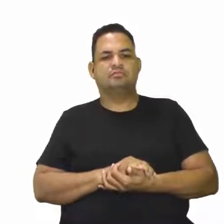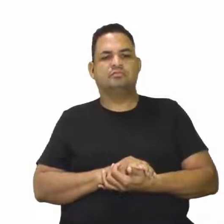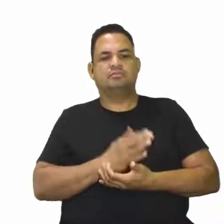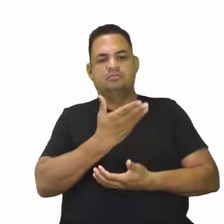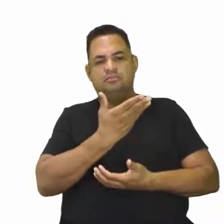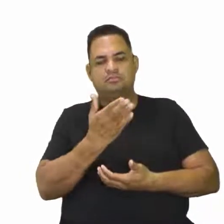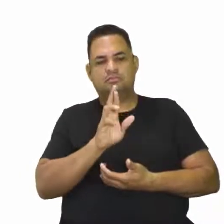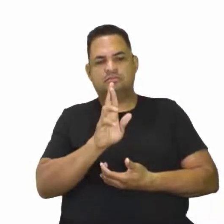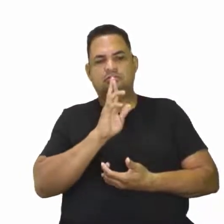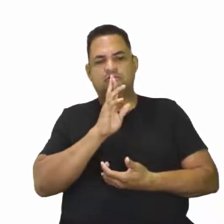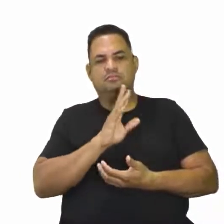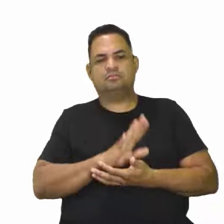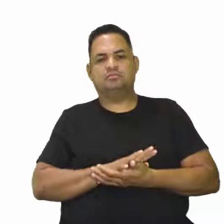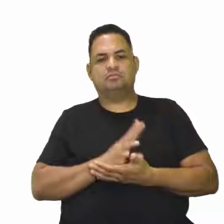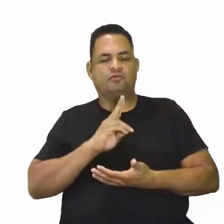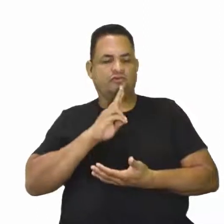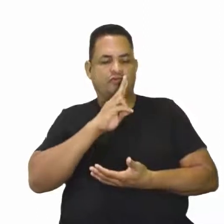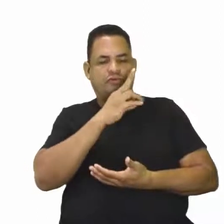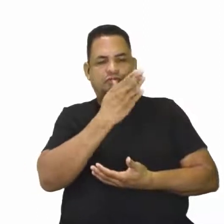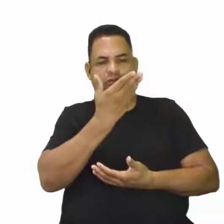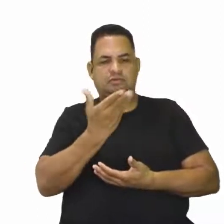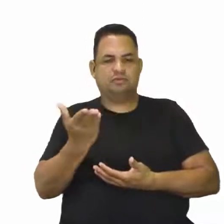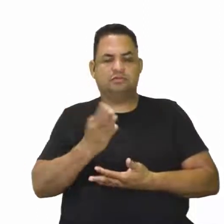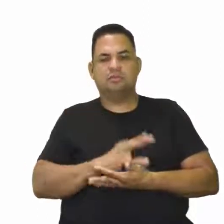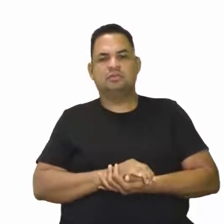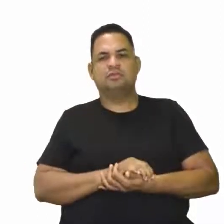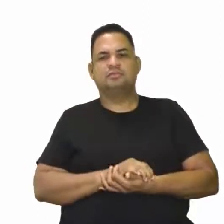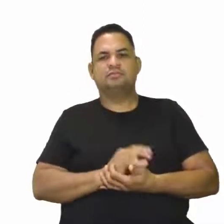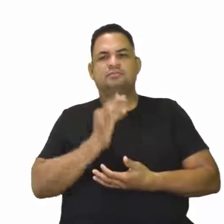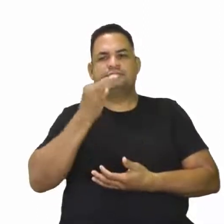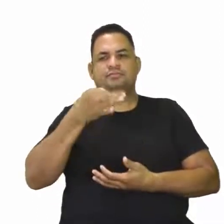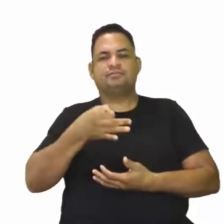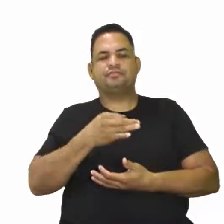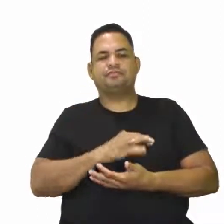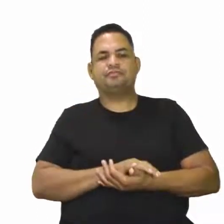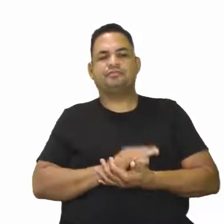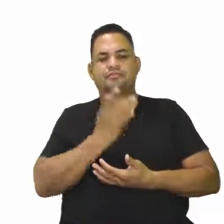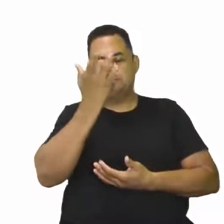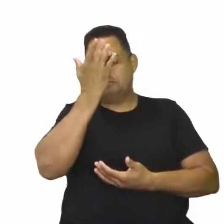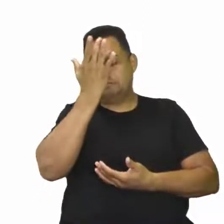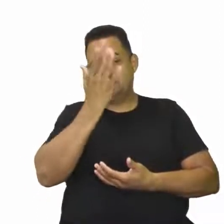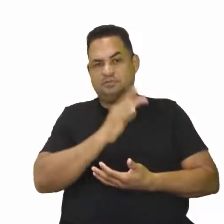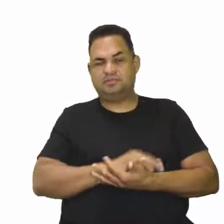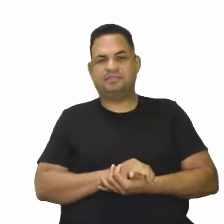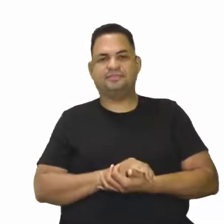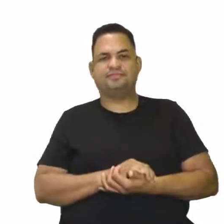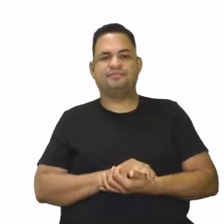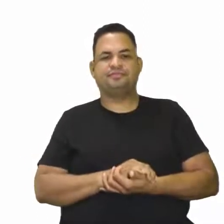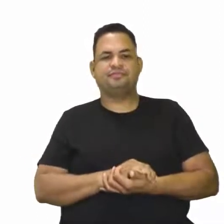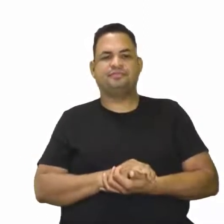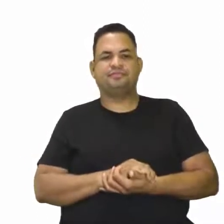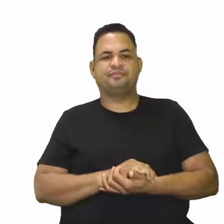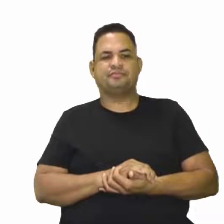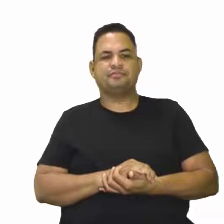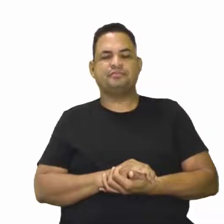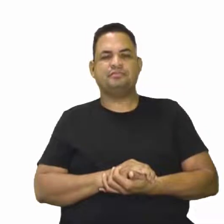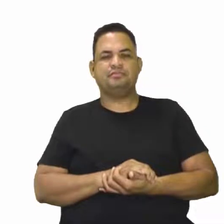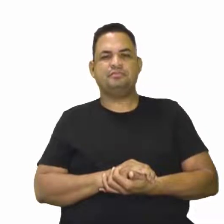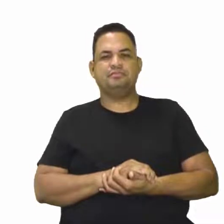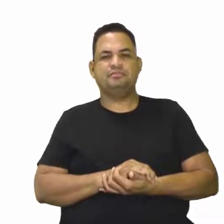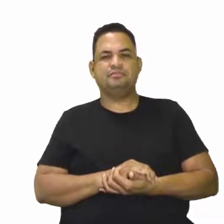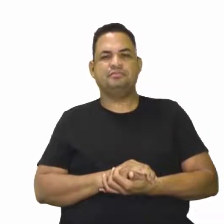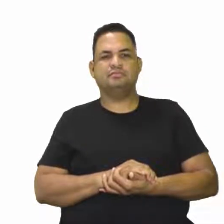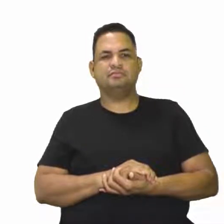correta eram mais resistentes. Certinho? Essa estava muito fácil, hein, galera? Muito, muito, muito